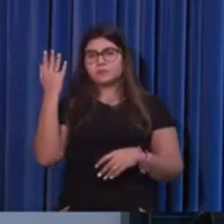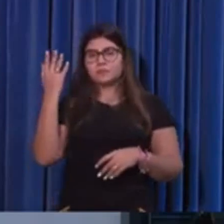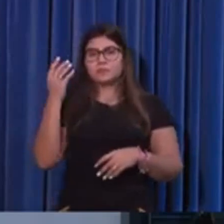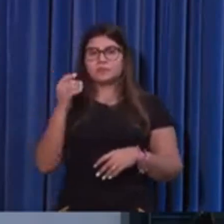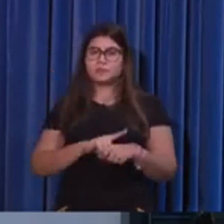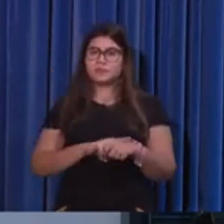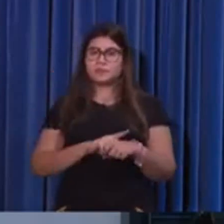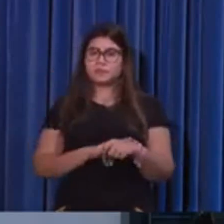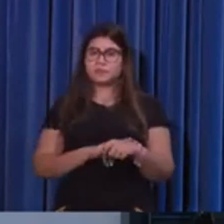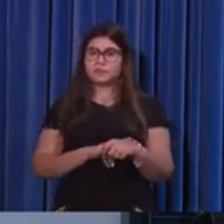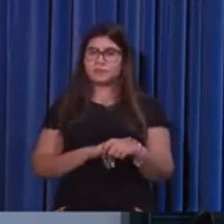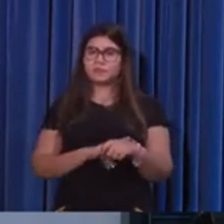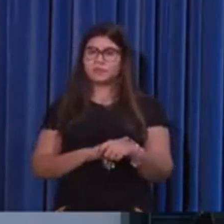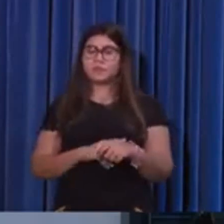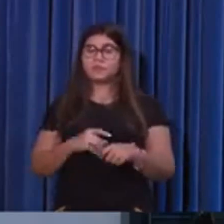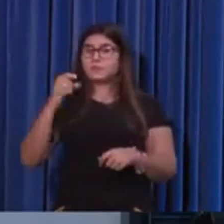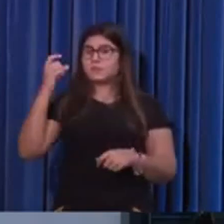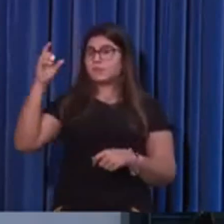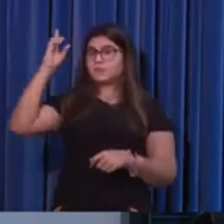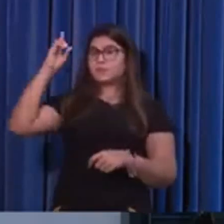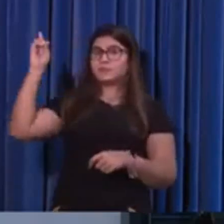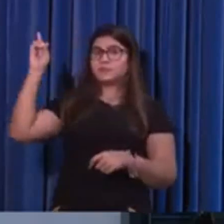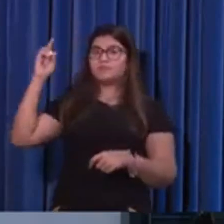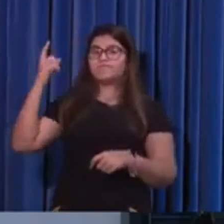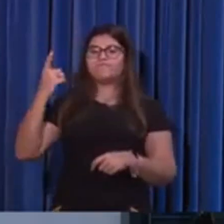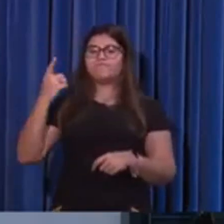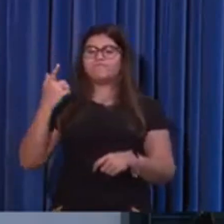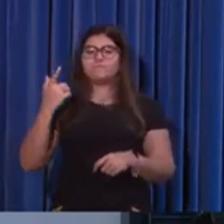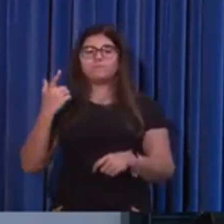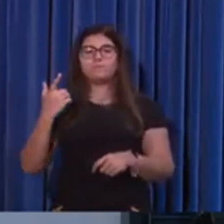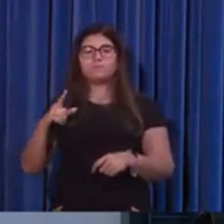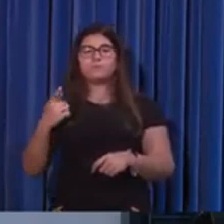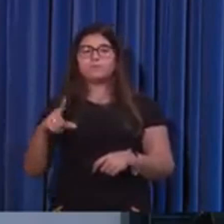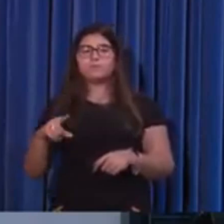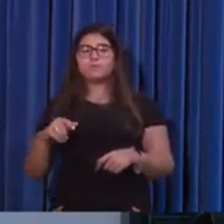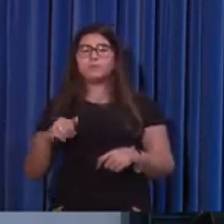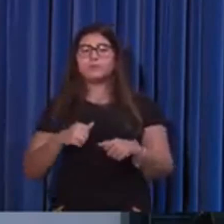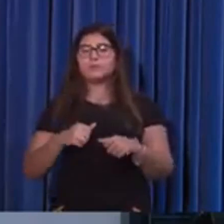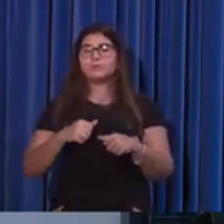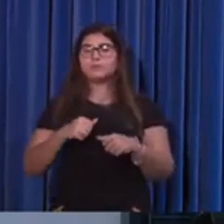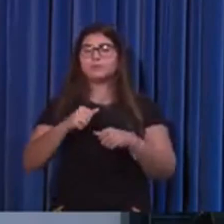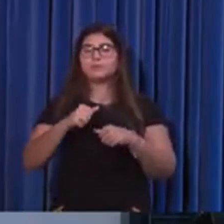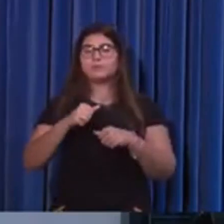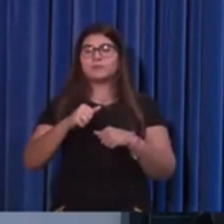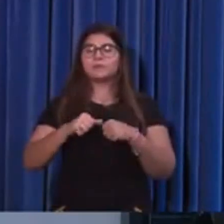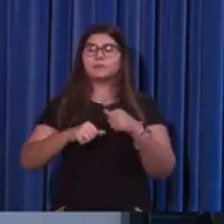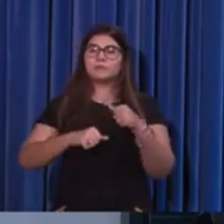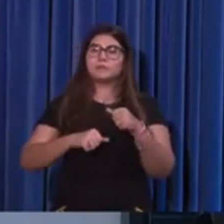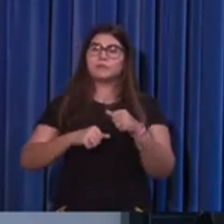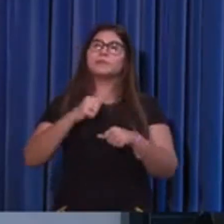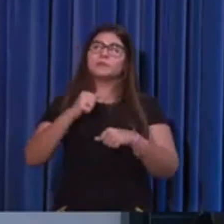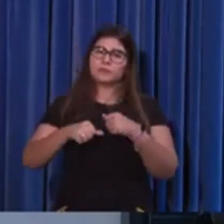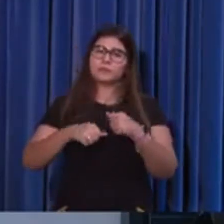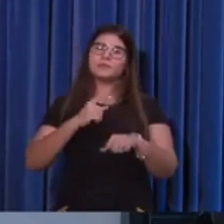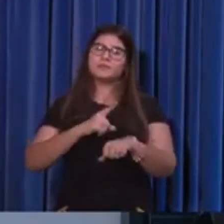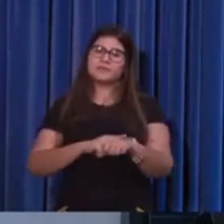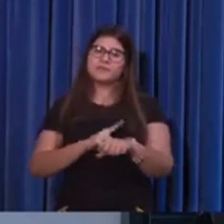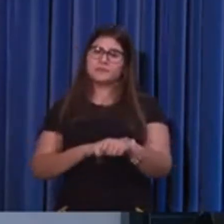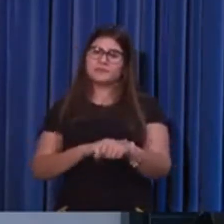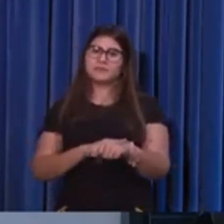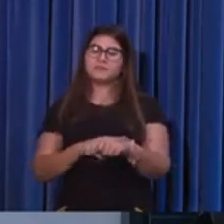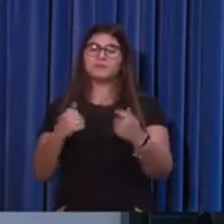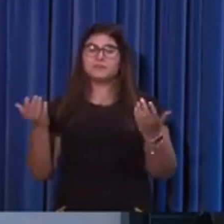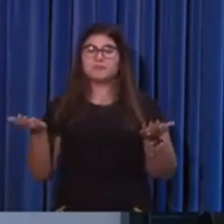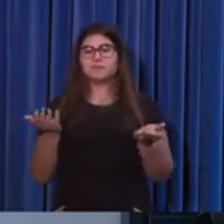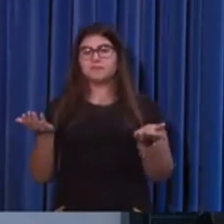eficaz e ela é atemporal. E esta palavra se aplica aos nossos corações hoje. Portanto, Deus está falando